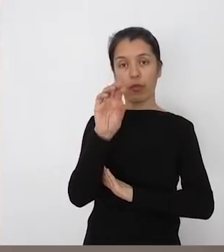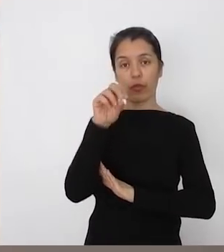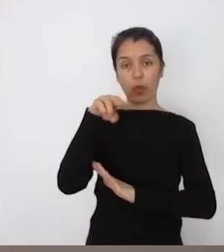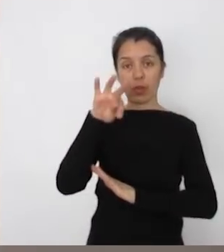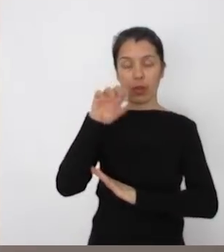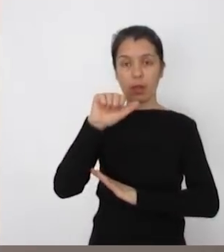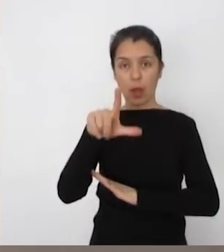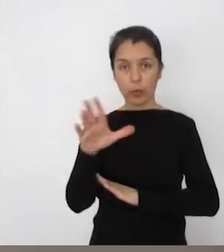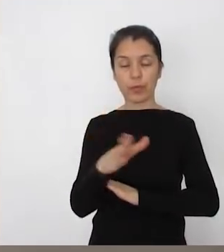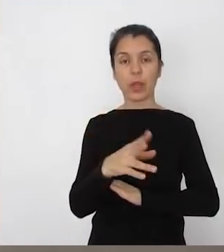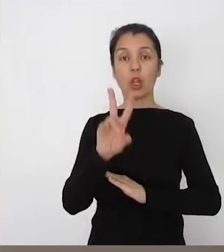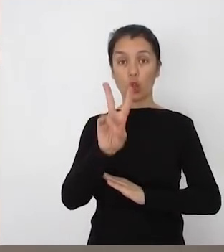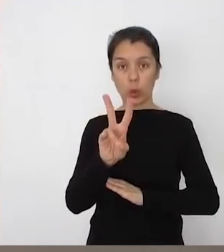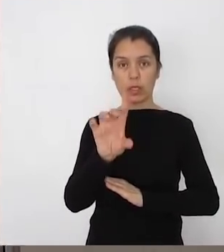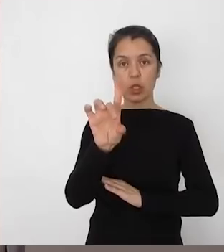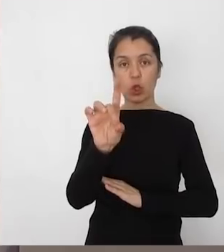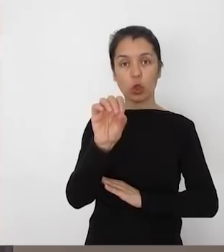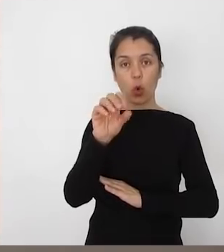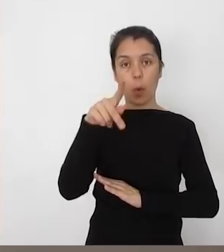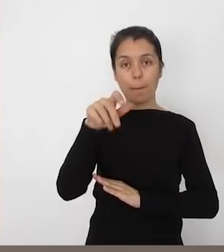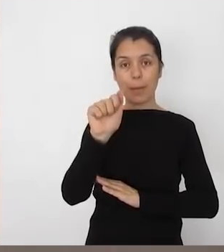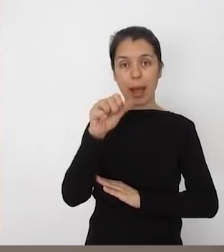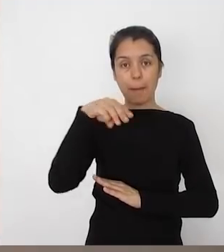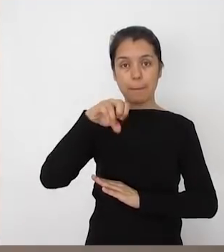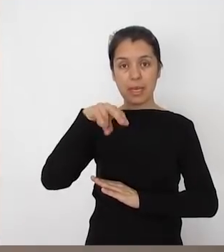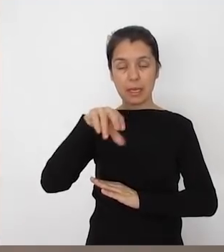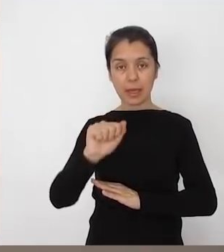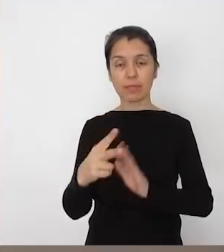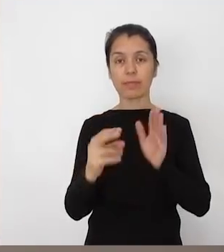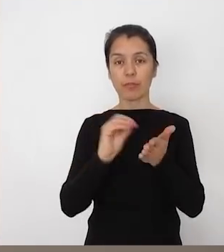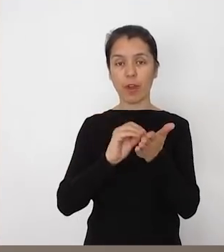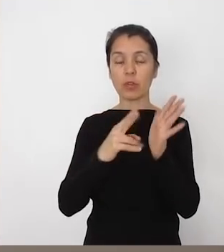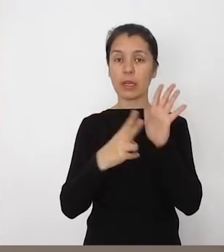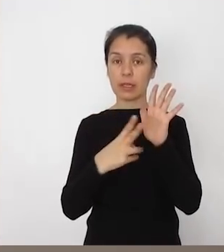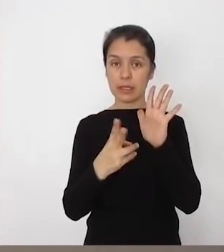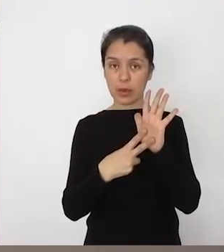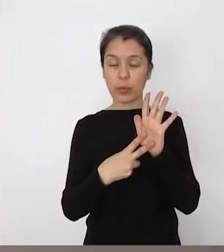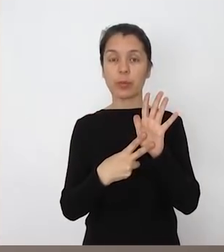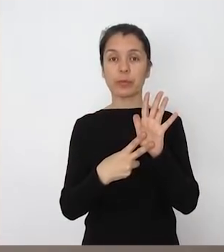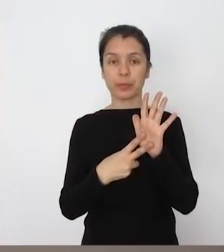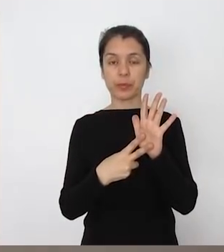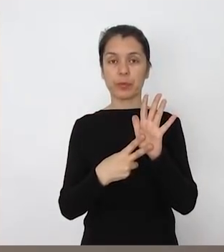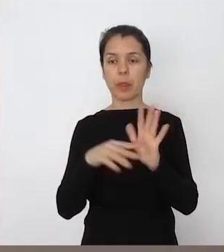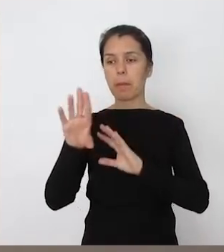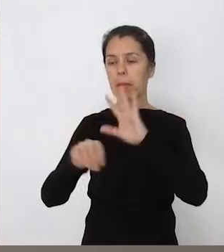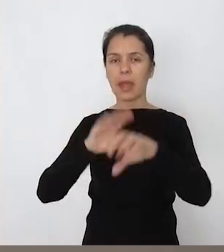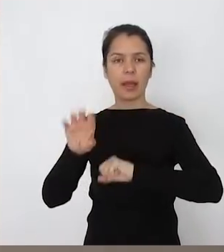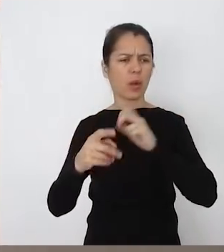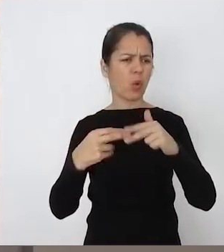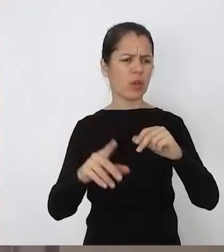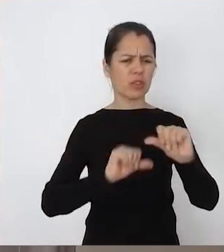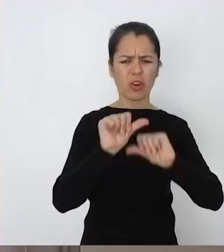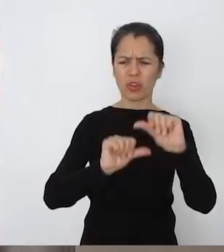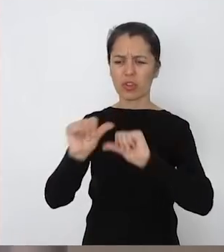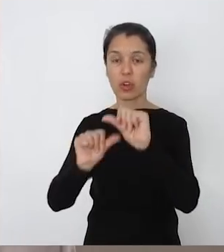vocês que a Ritalina, o nome da Ritalina também é metilfenidato, é o mesmo princípio ativo. Só que a Ritalina em comprimido, ela age